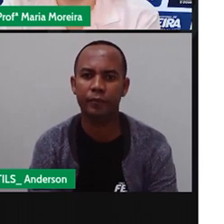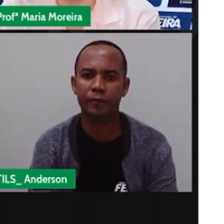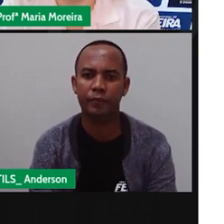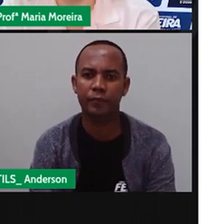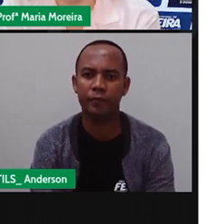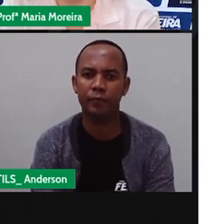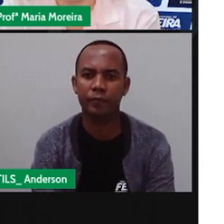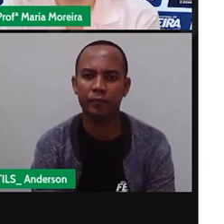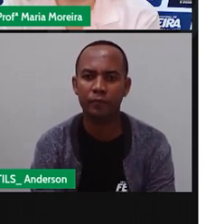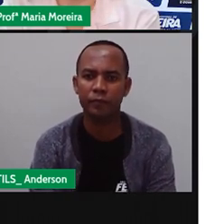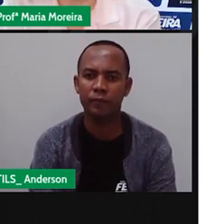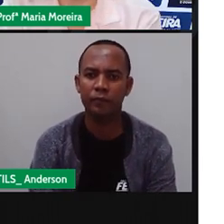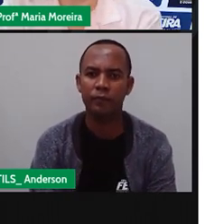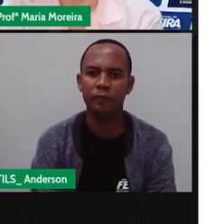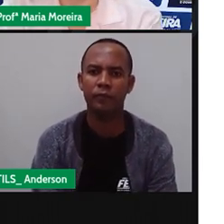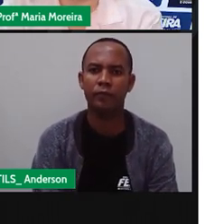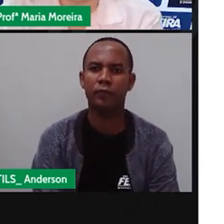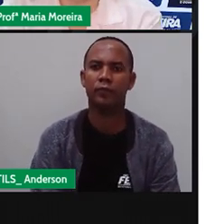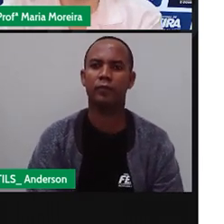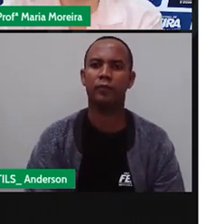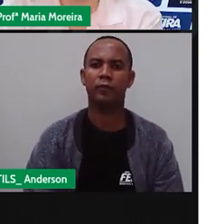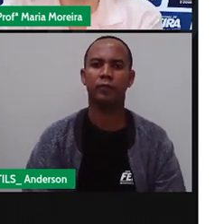frase dessa daqui é o quê? Um